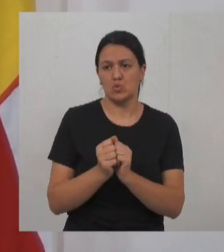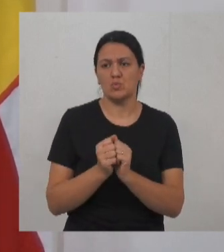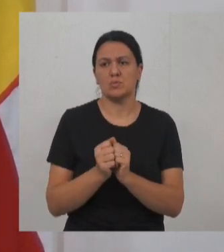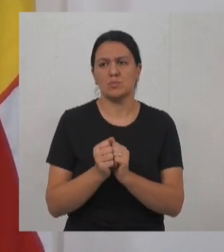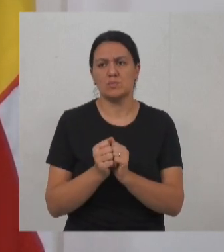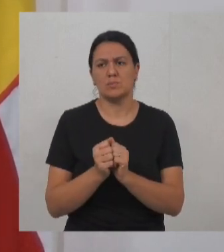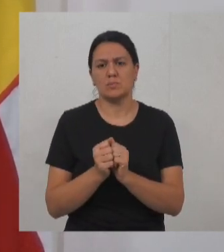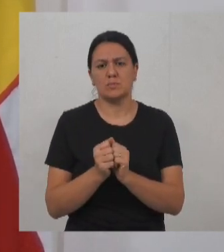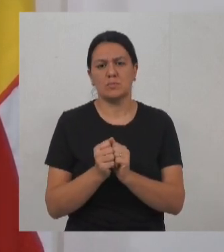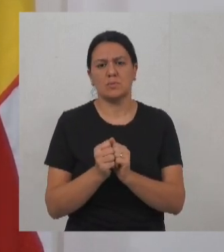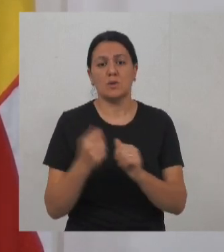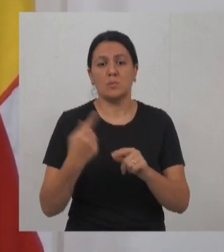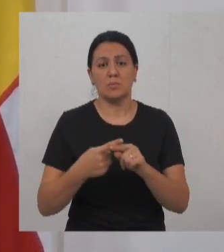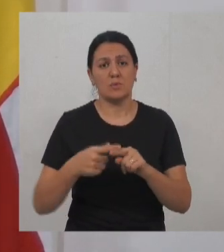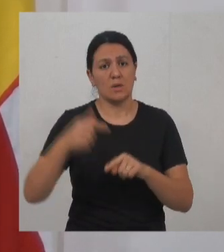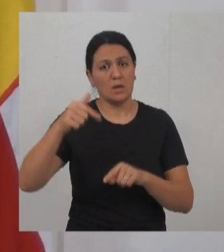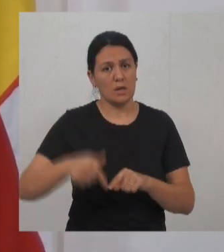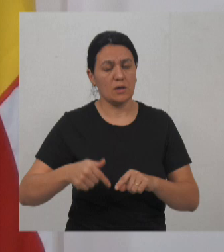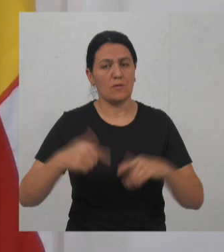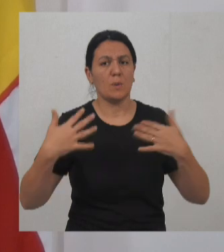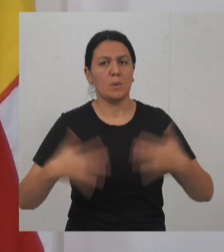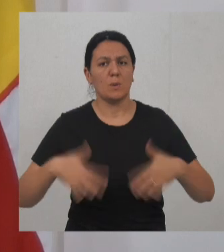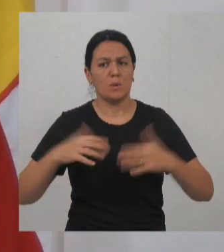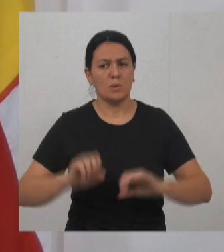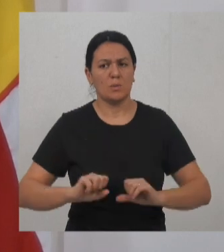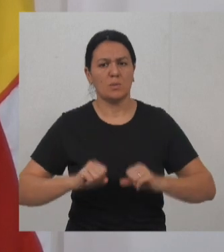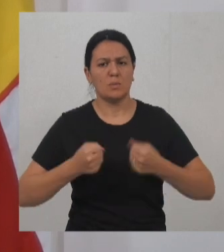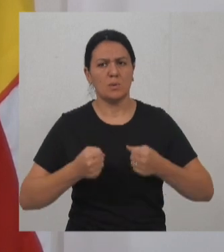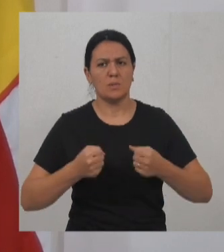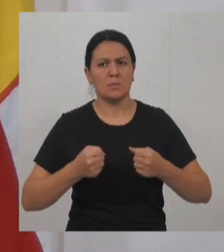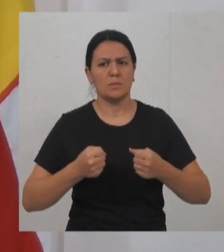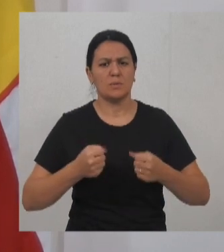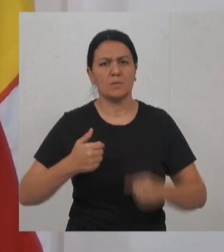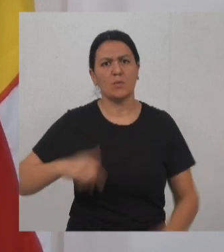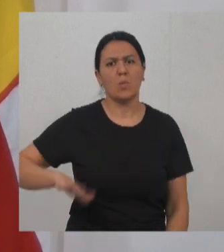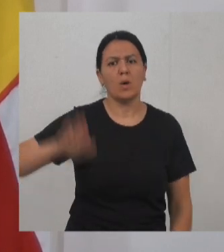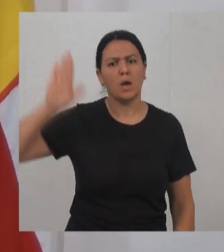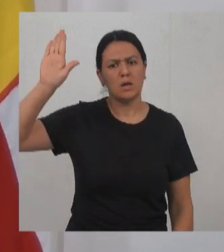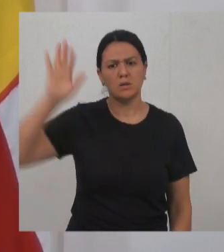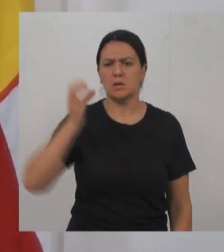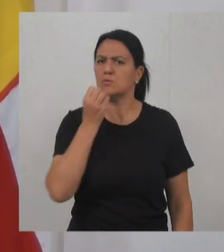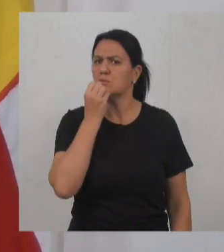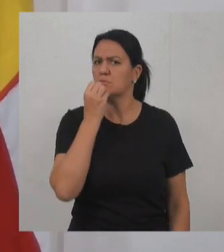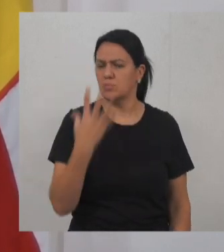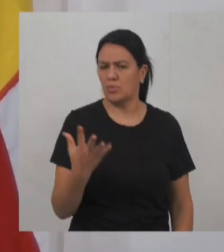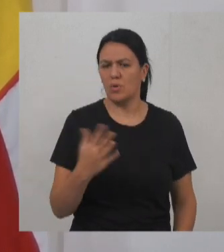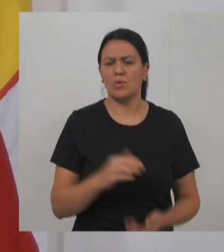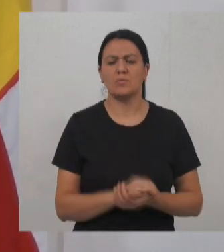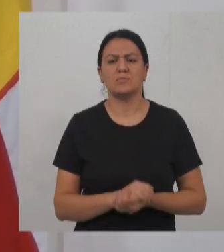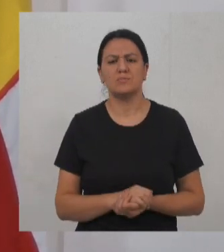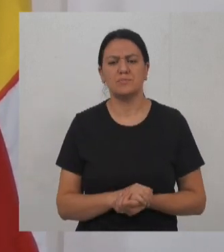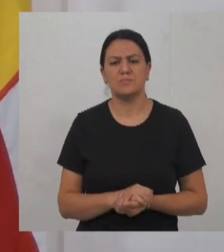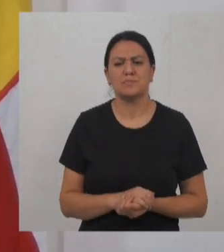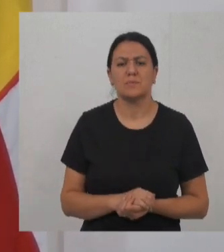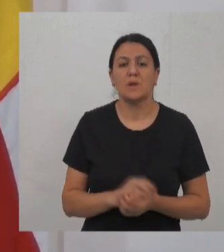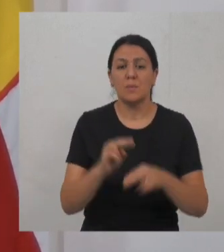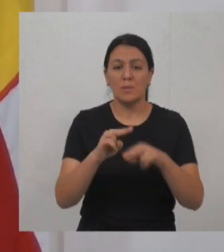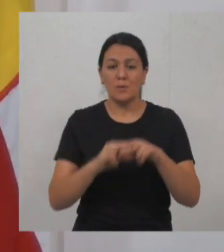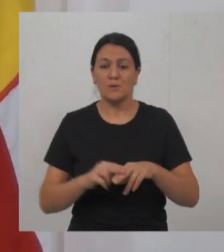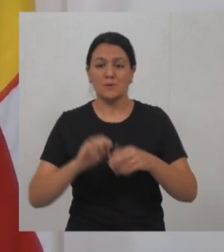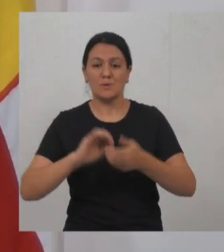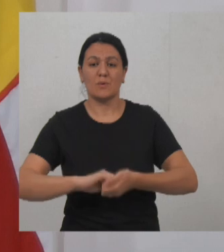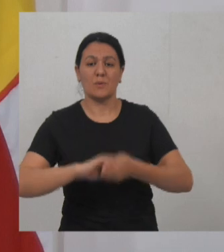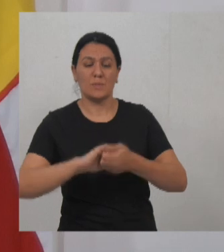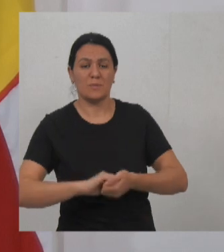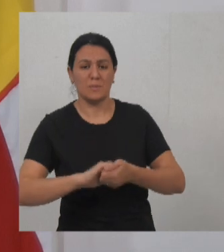aqui, muito intensa, né? Com candidatos assim de bom nível, e aí cumprimento os